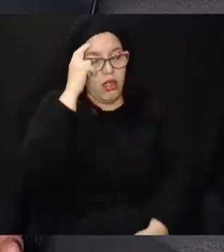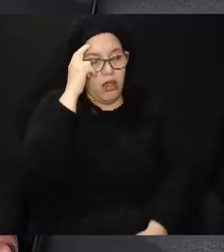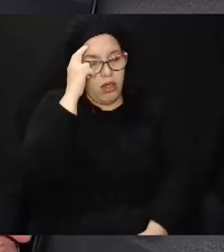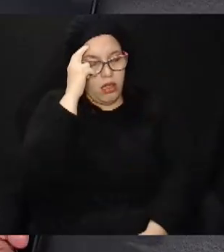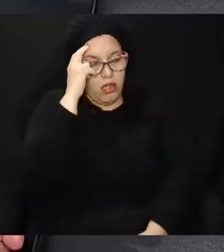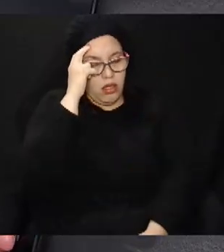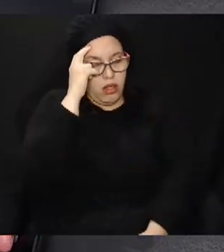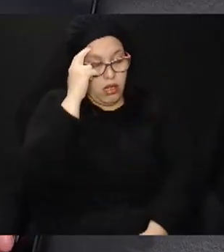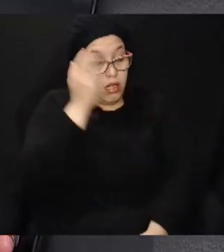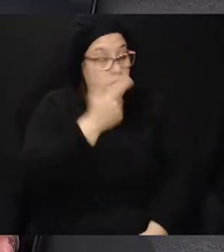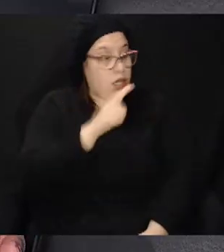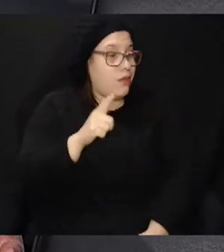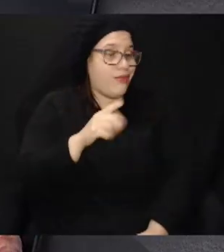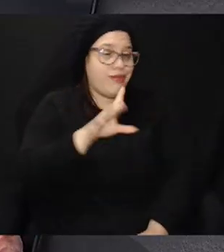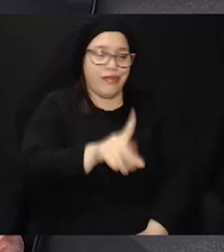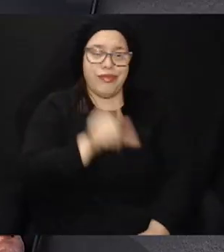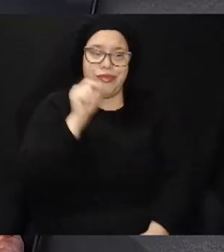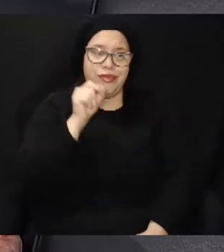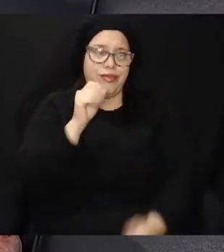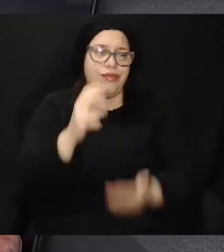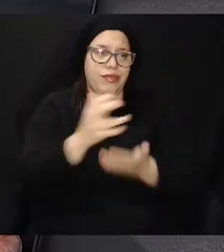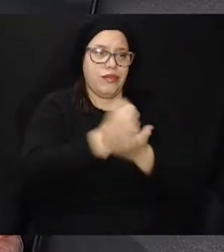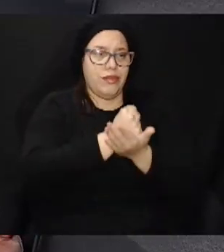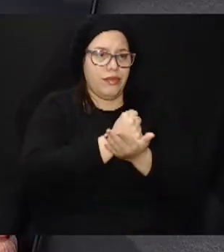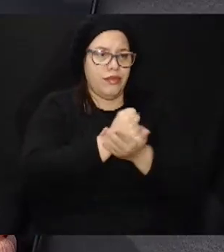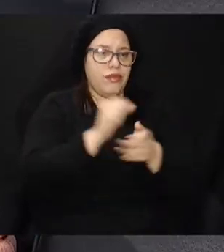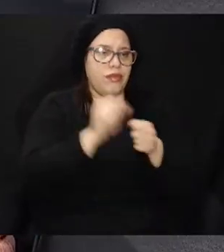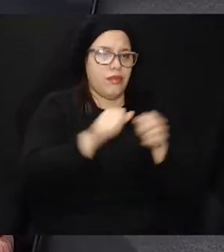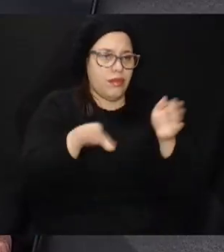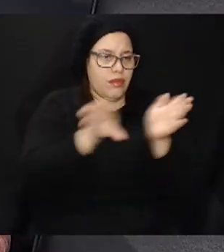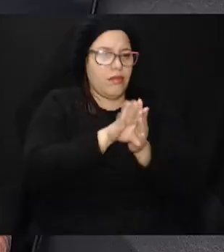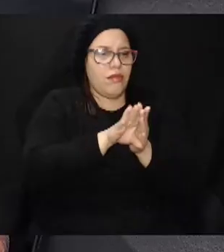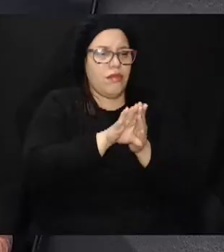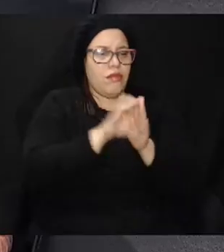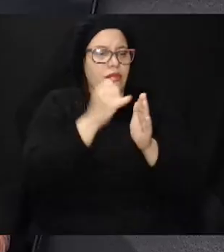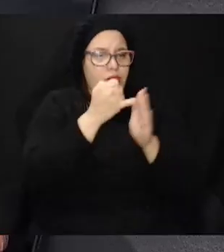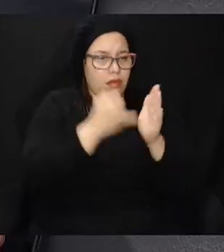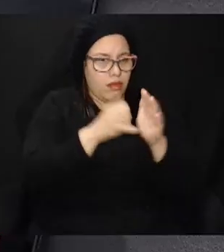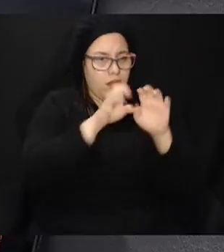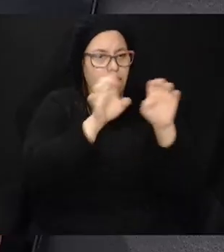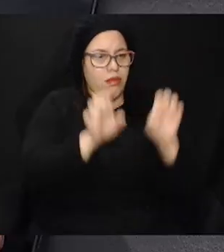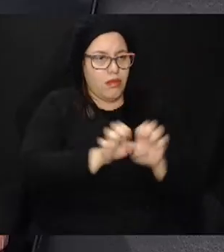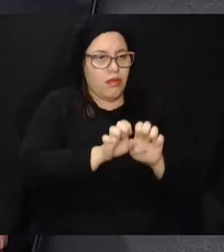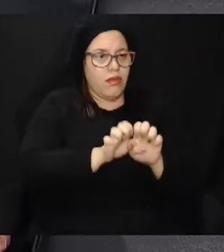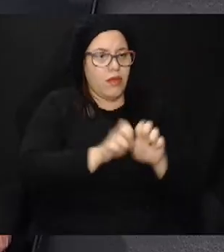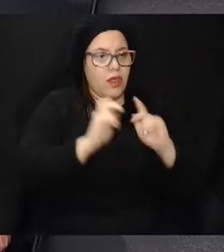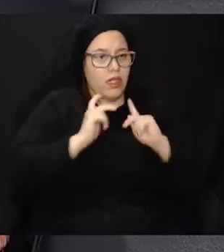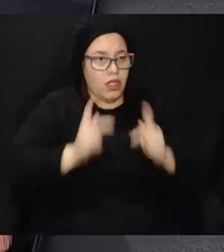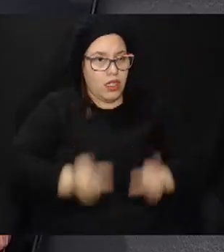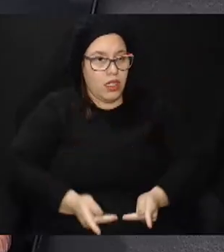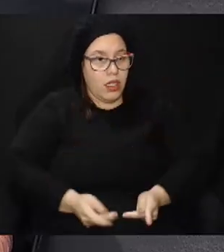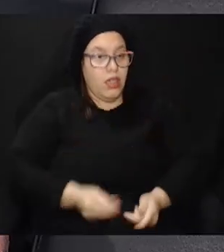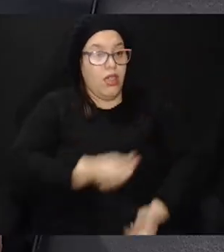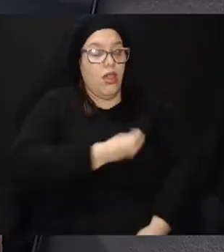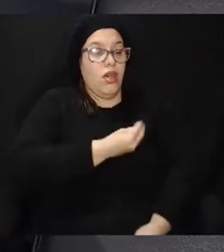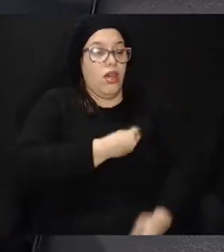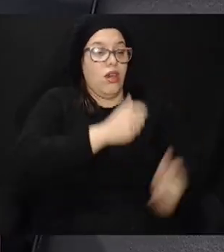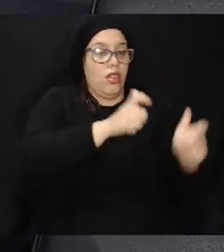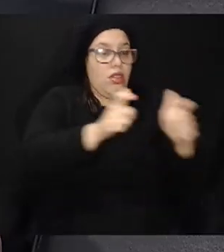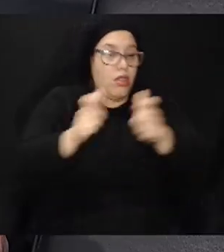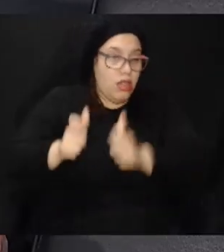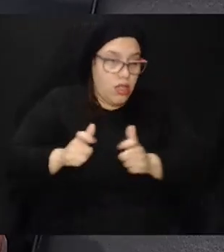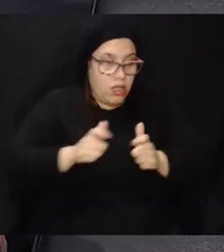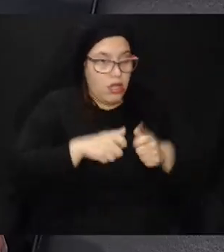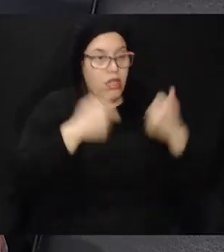outra forma de resgate a não ser fazer chegar a infraestrutura ao ser humano que vive naquele território e que precisa